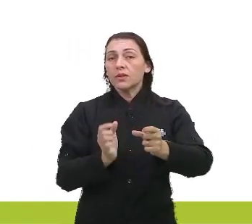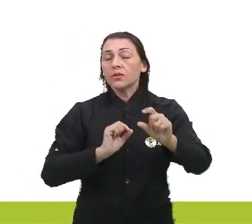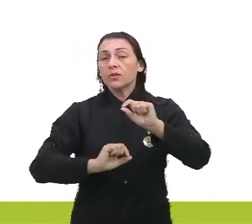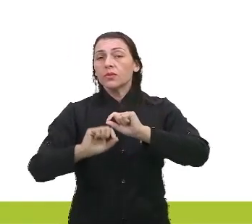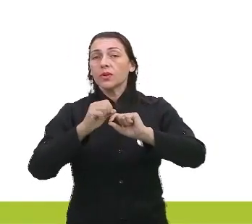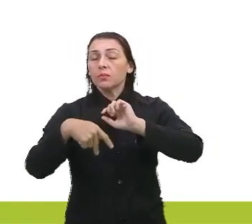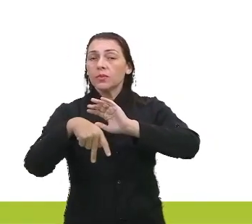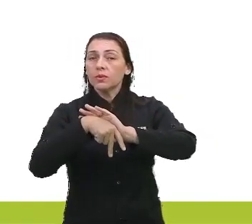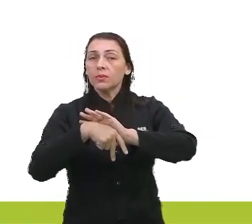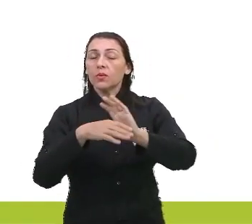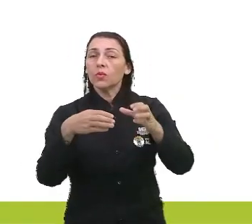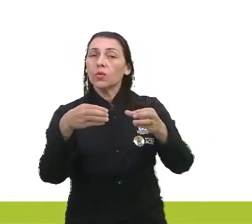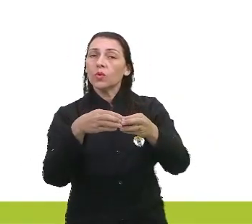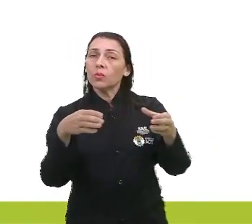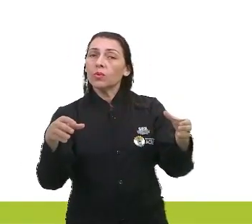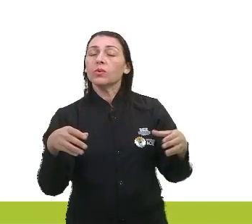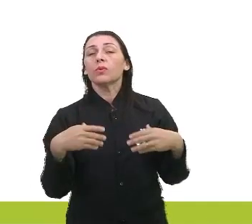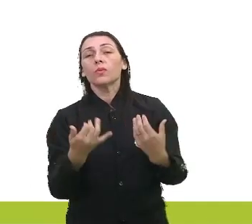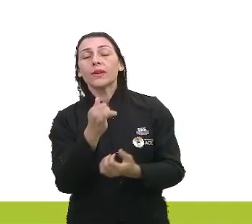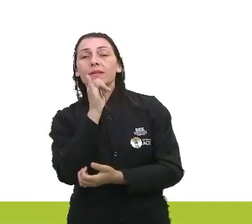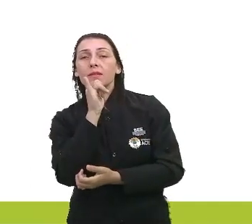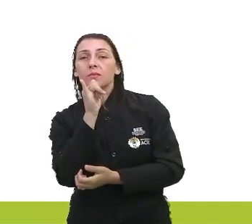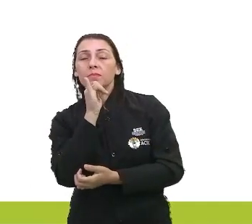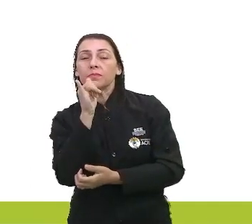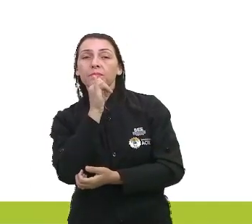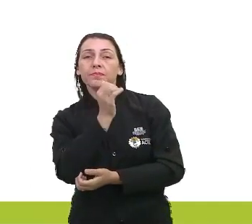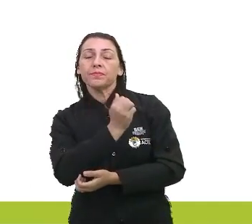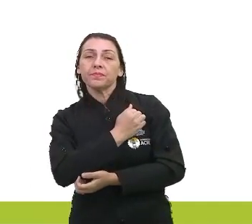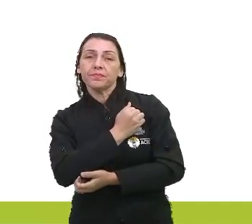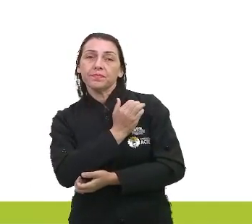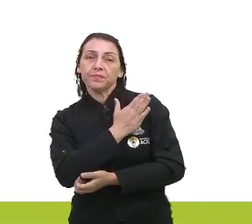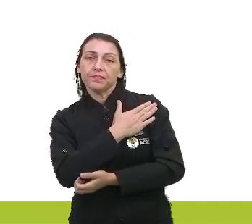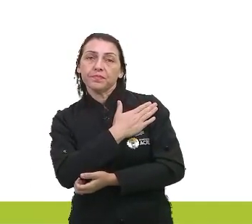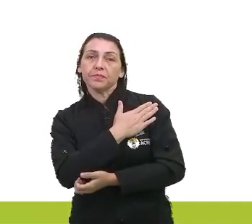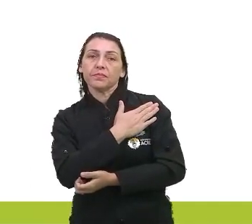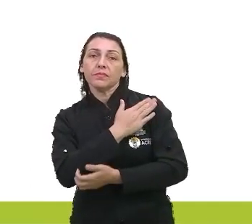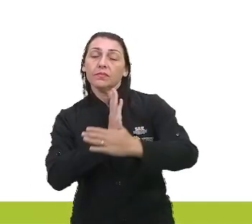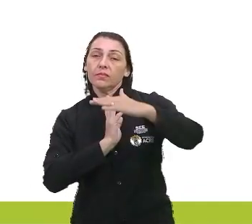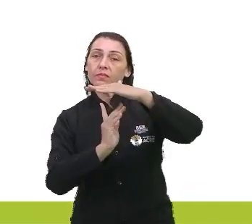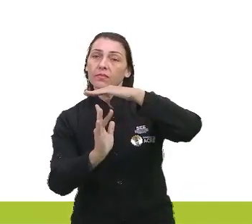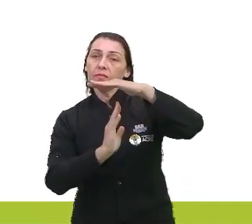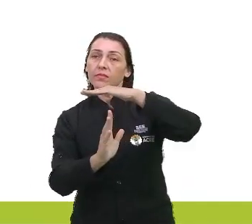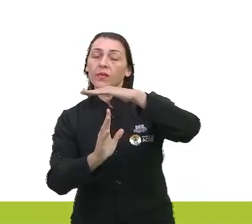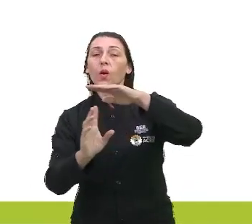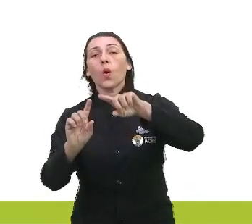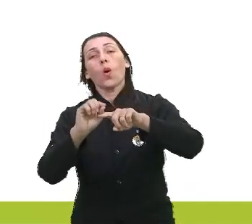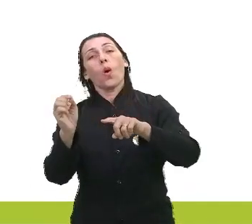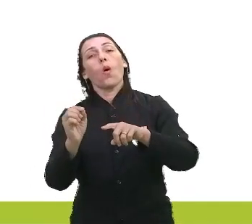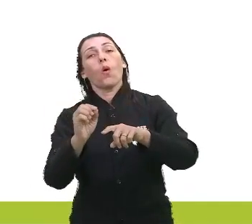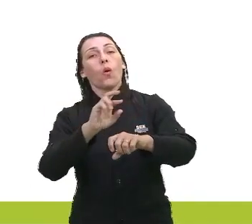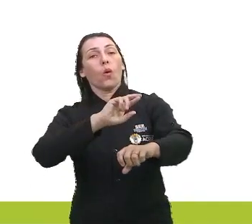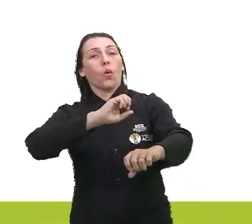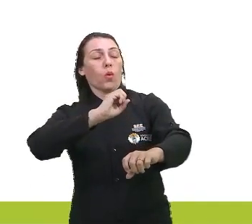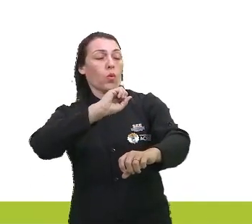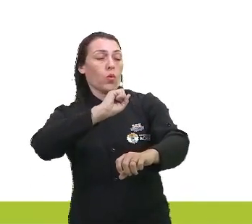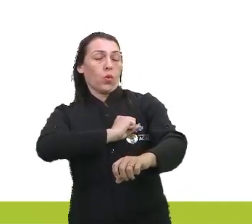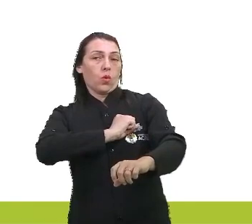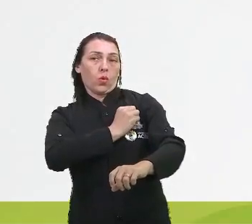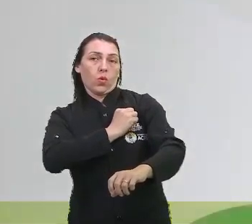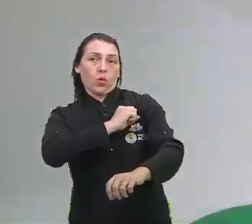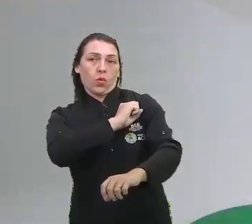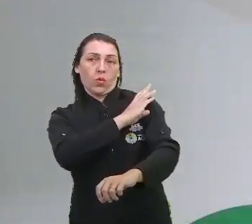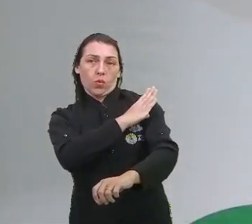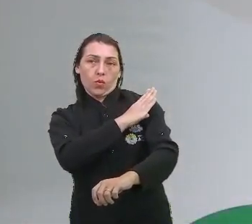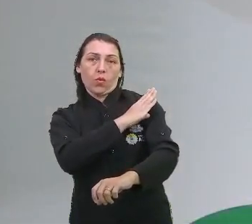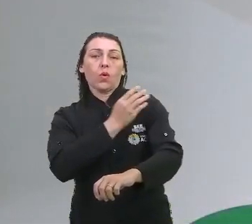seu pertencimento a um grupo específico. Um exemplo seria o preconceito contra imigrantes ou preconceito racial. A gente consegue ir